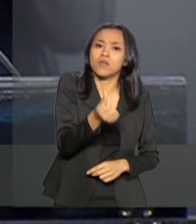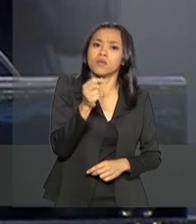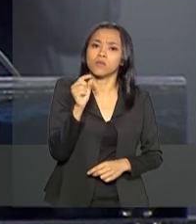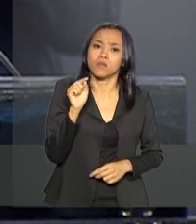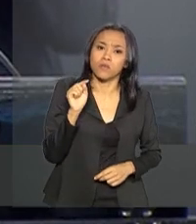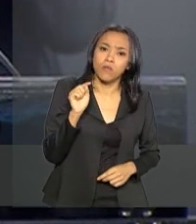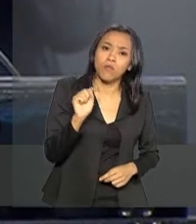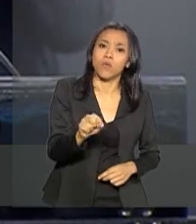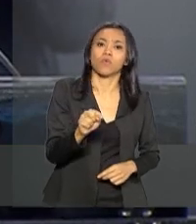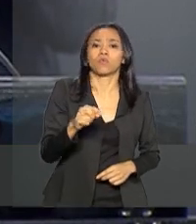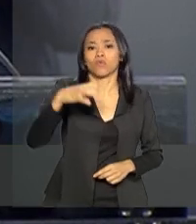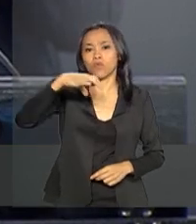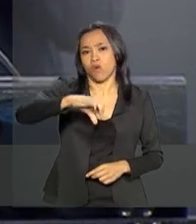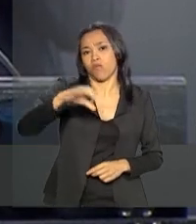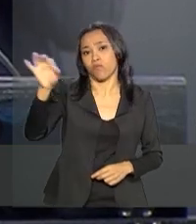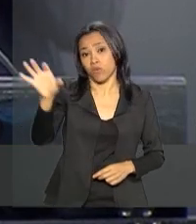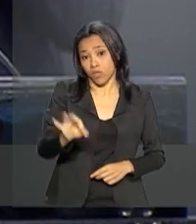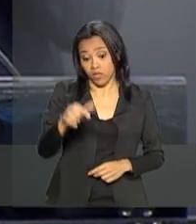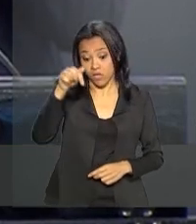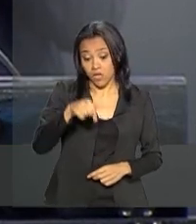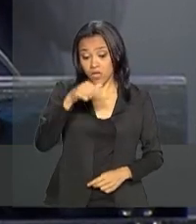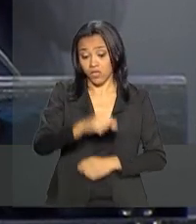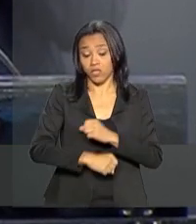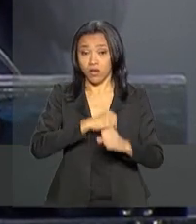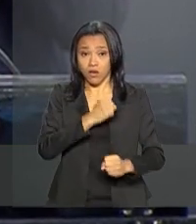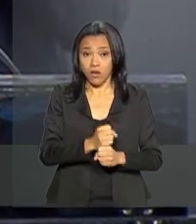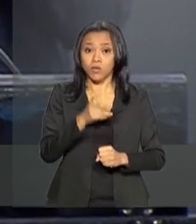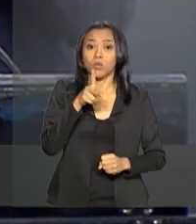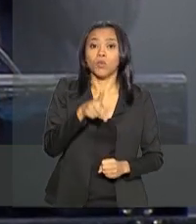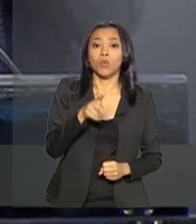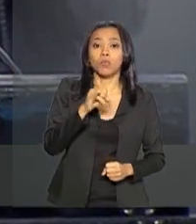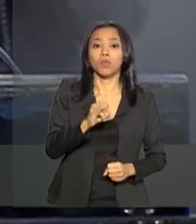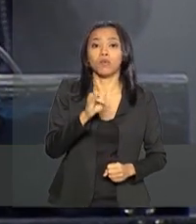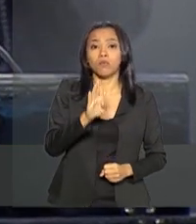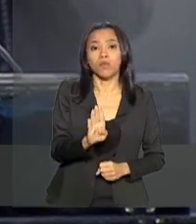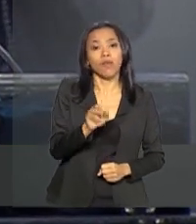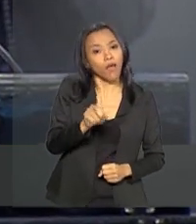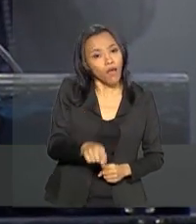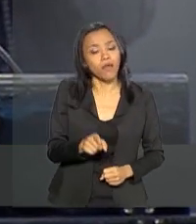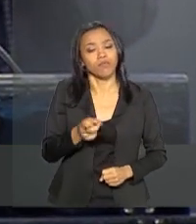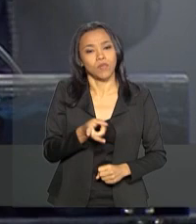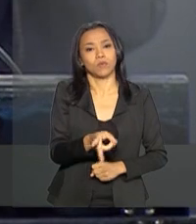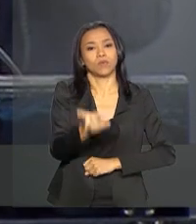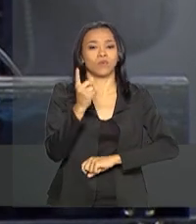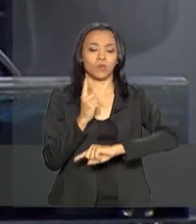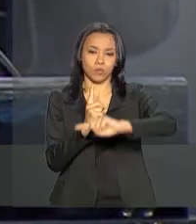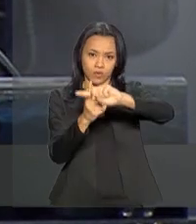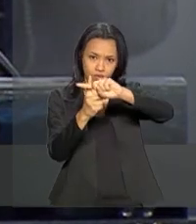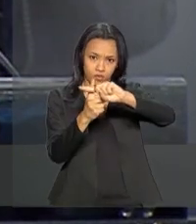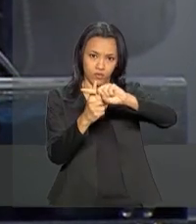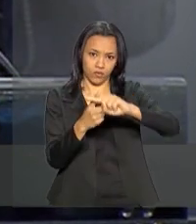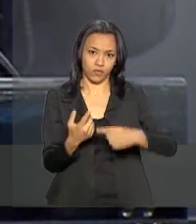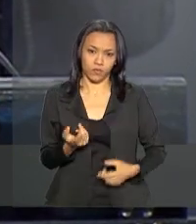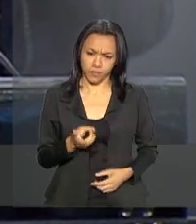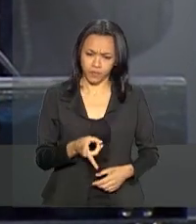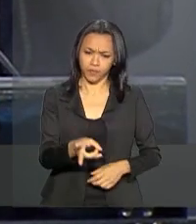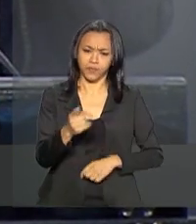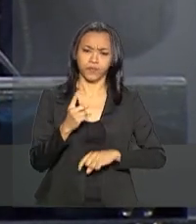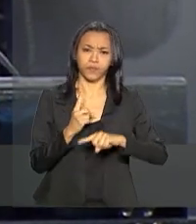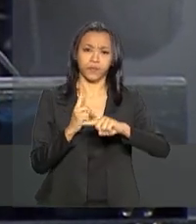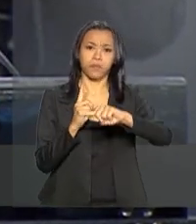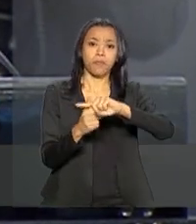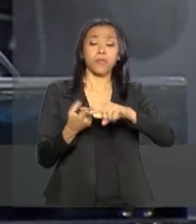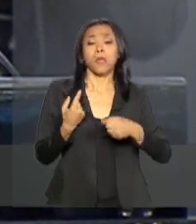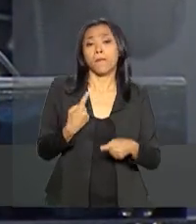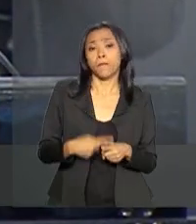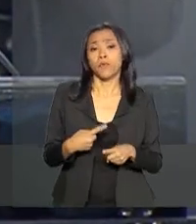6,9%. E agora, neste ano, o PIB será igualmente positivo. Mas igualmente positivo,